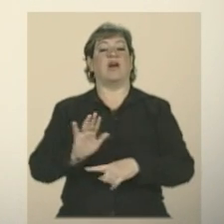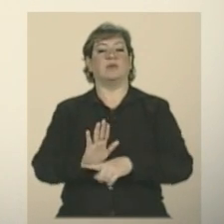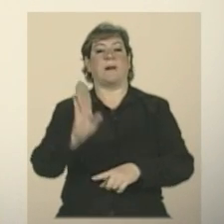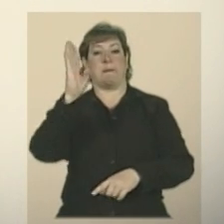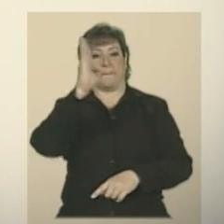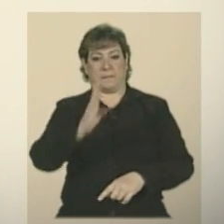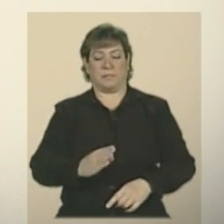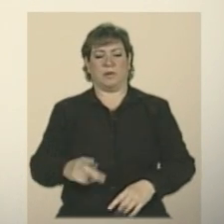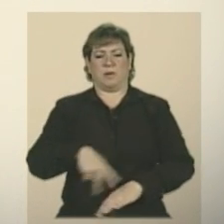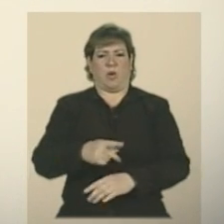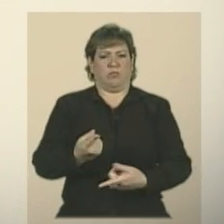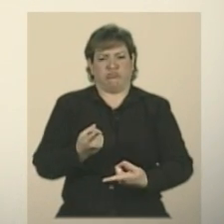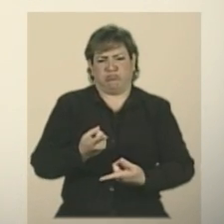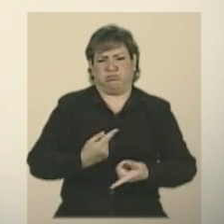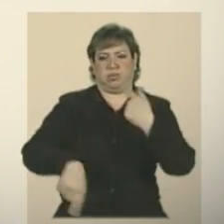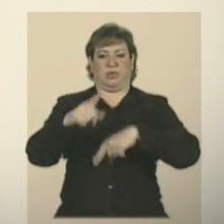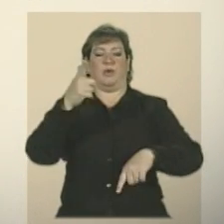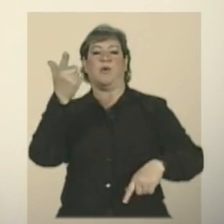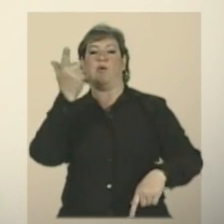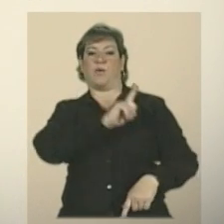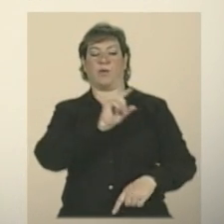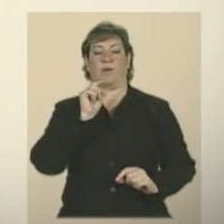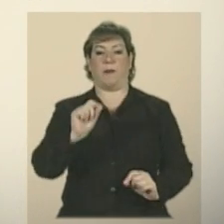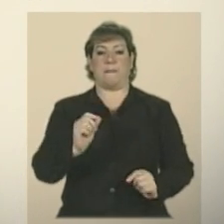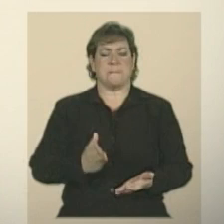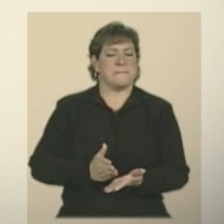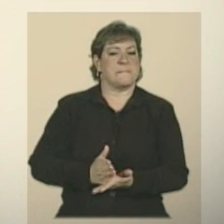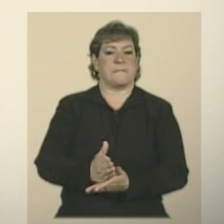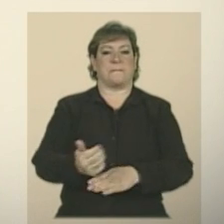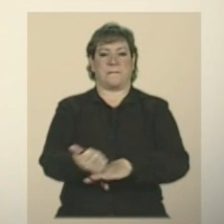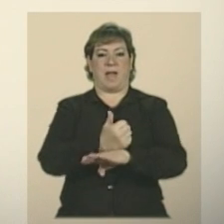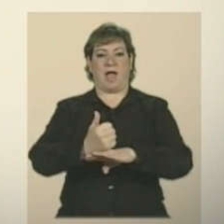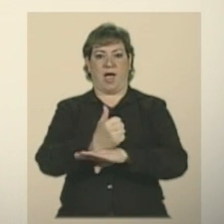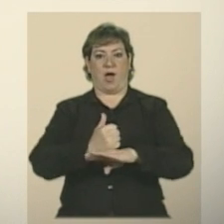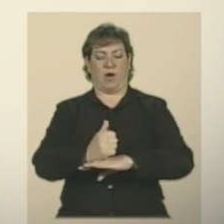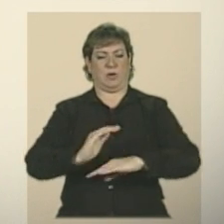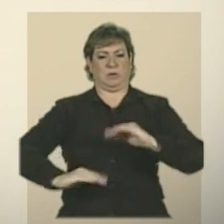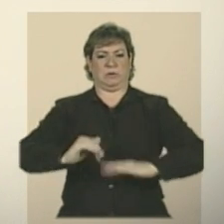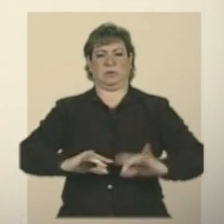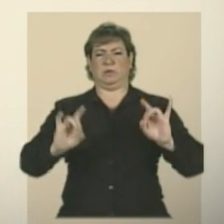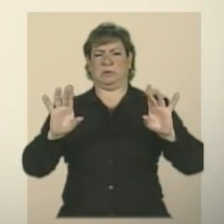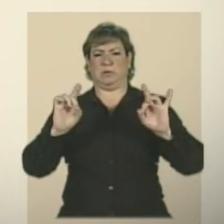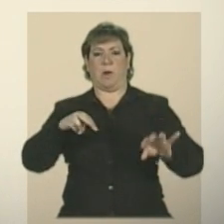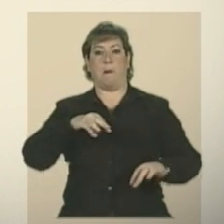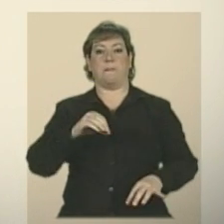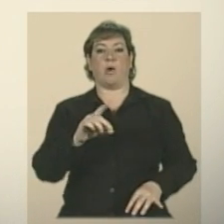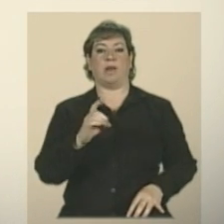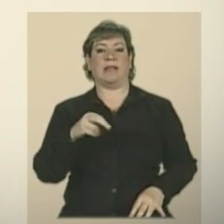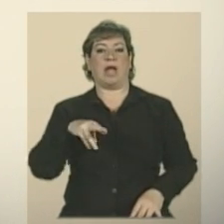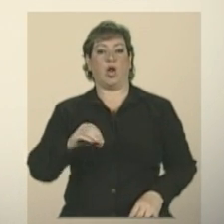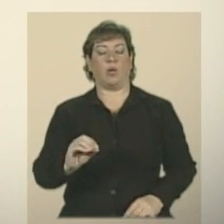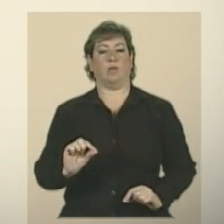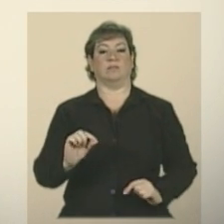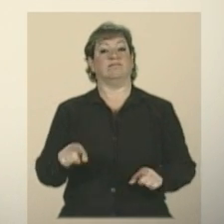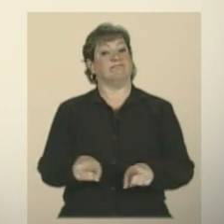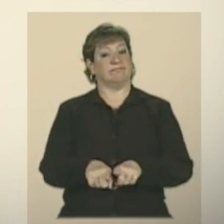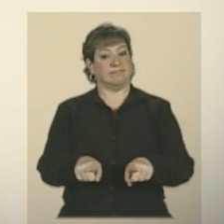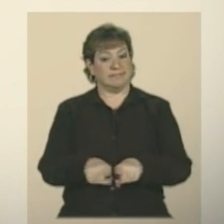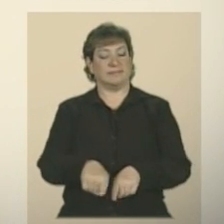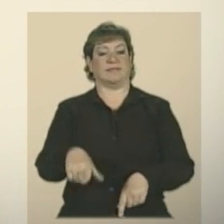dar um salto no rumo de maior produtividade, maior modernização e, portanto,